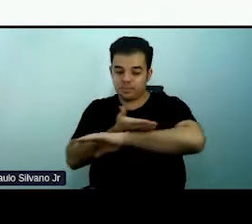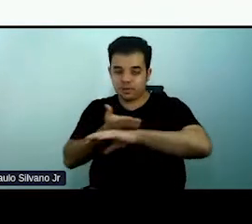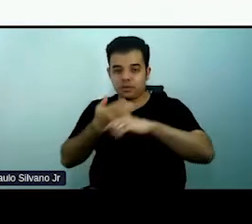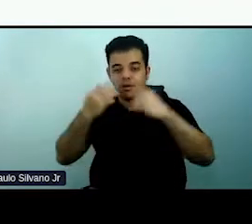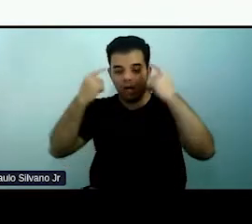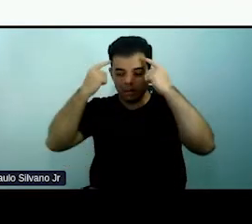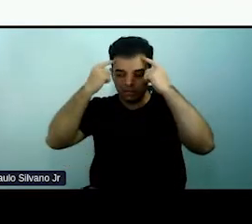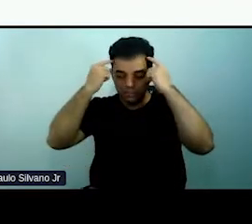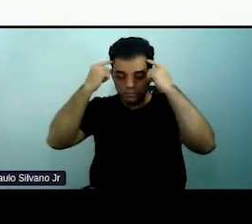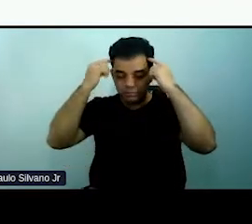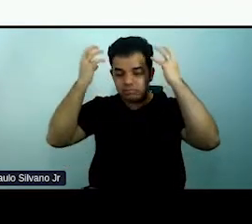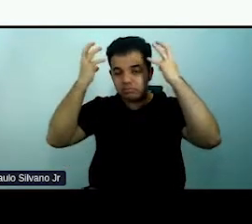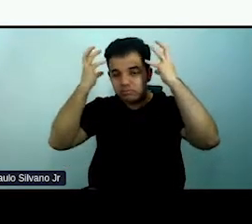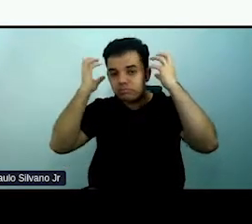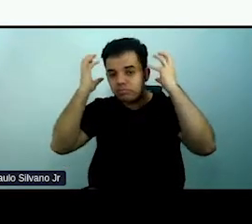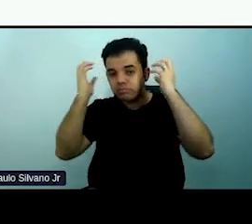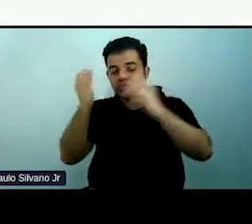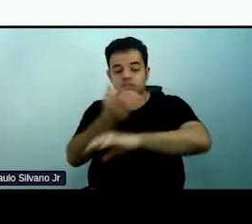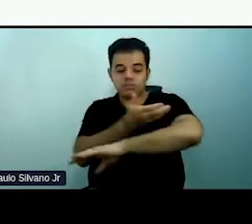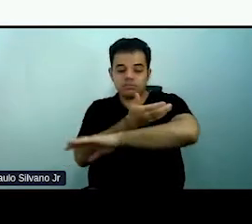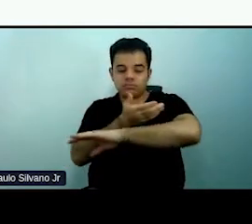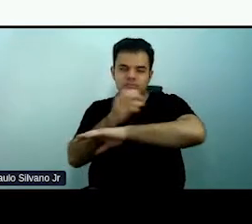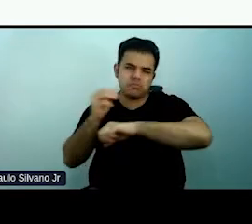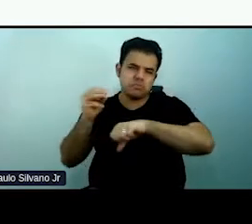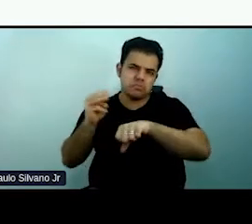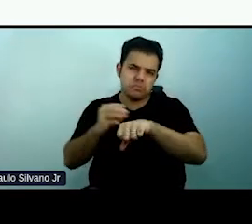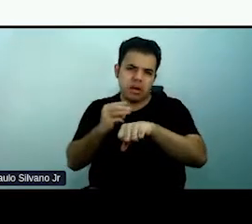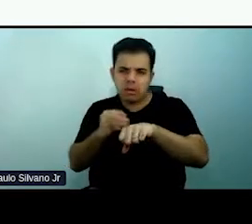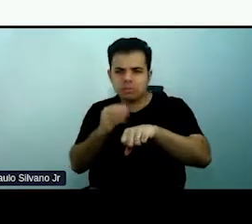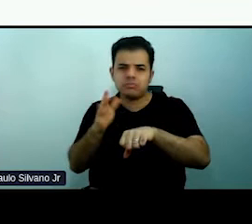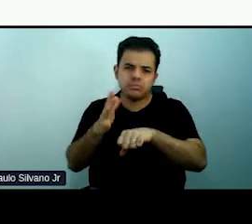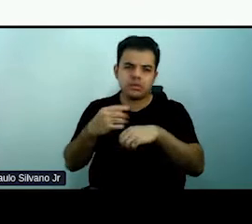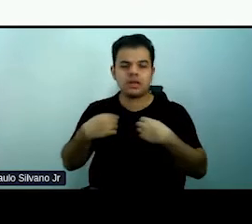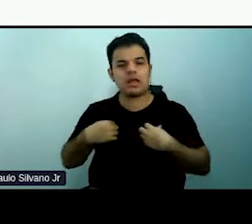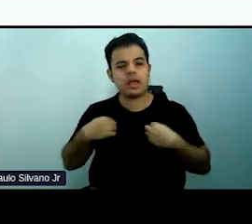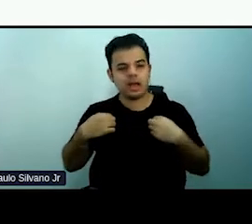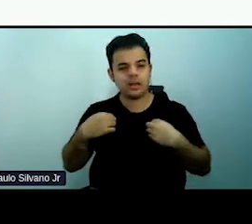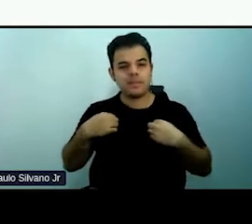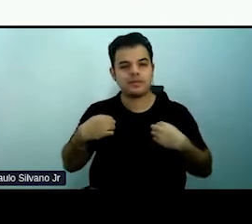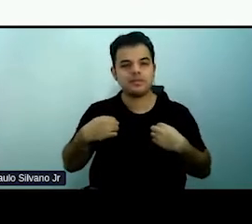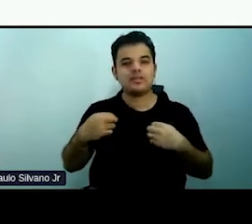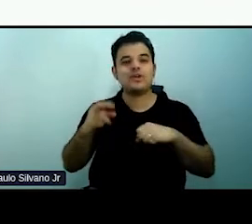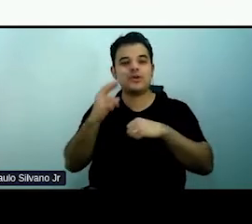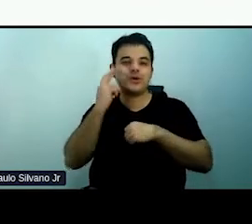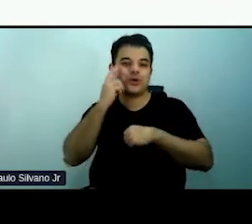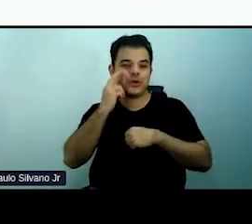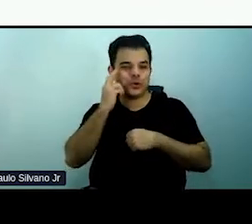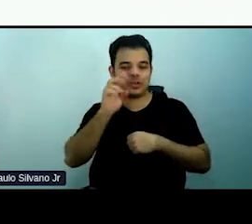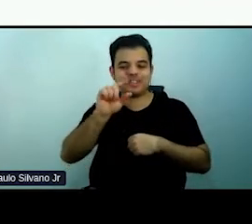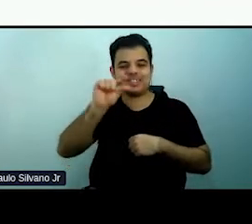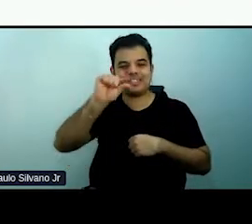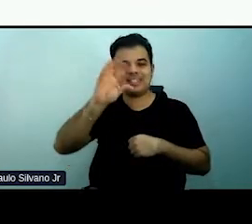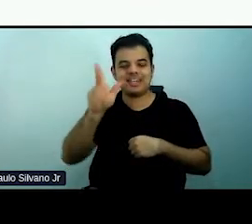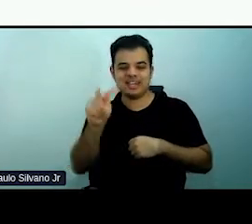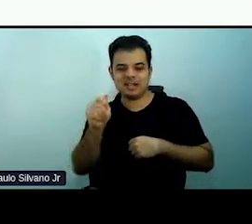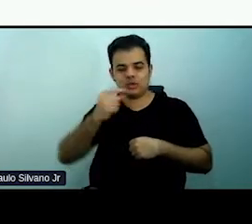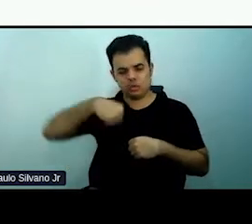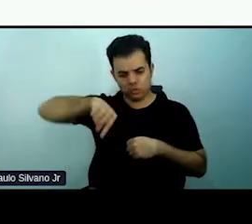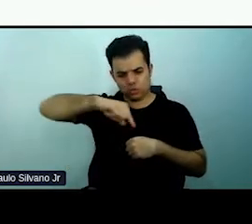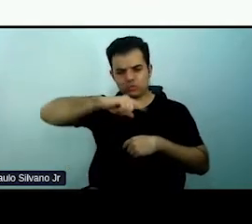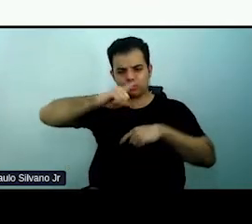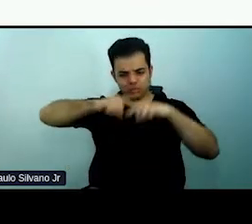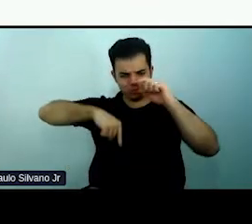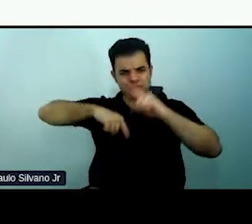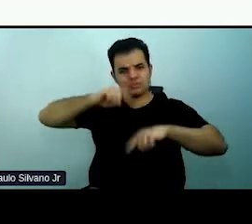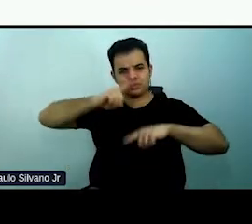cabelos castanhos, estou vestindo uma camisa rosa do Serasa, com os dizeres, né, sobre os produtos aqui